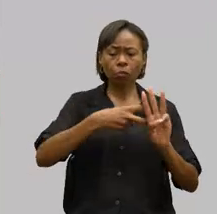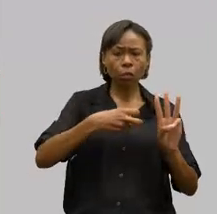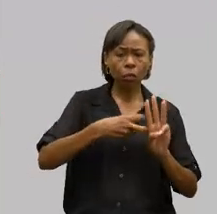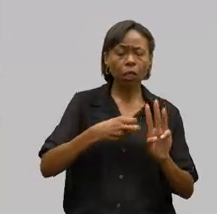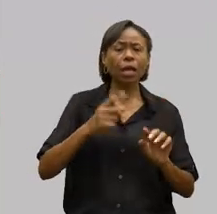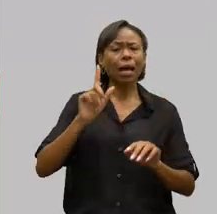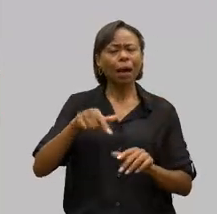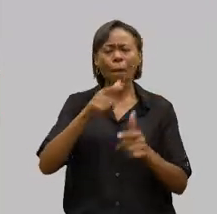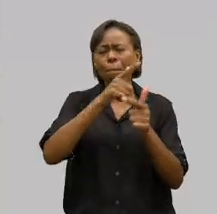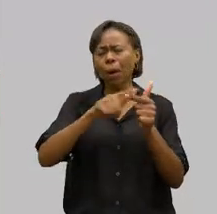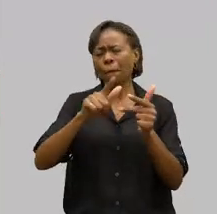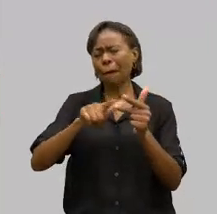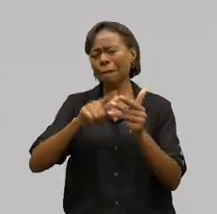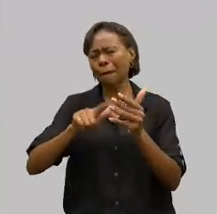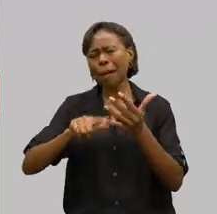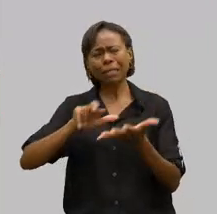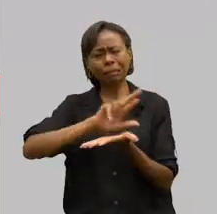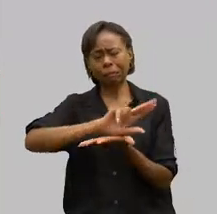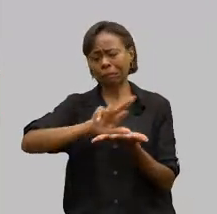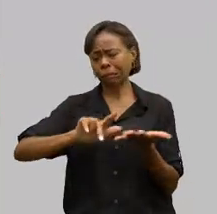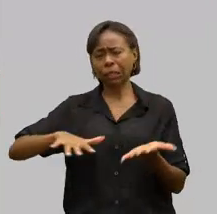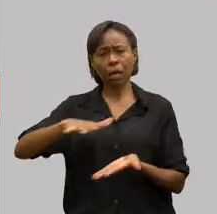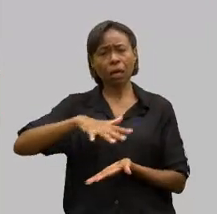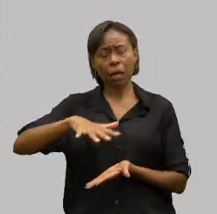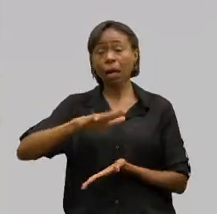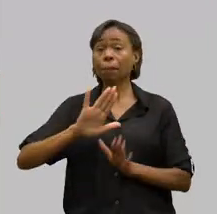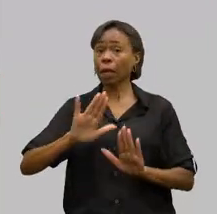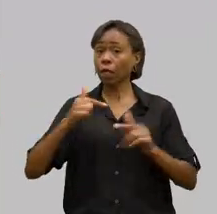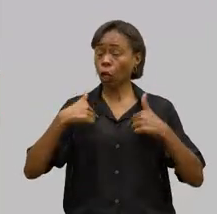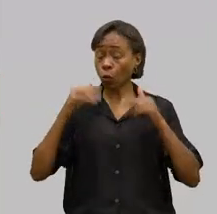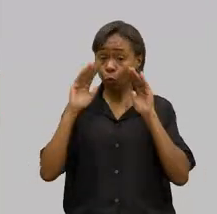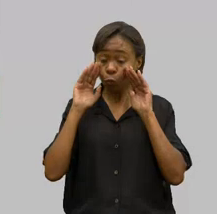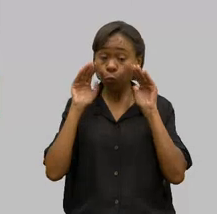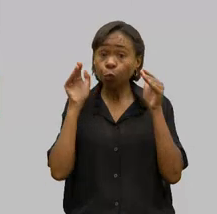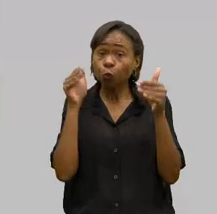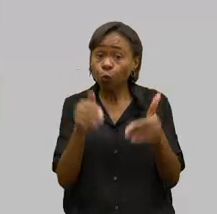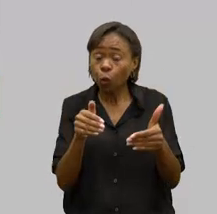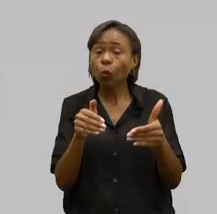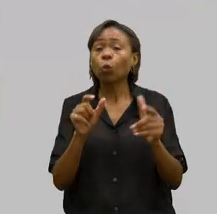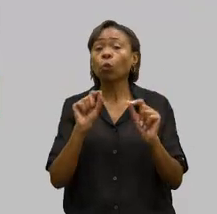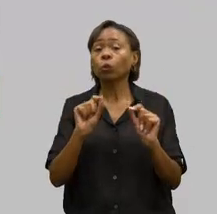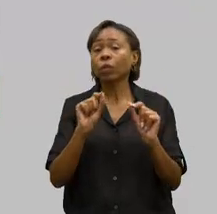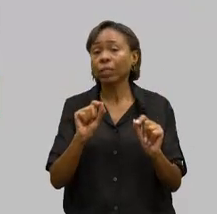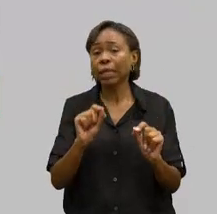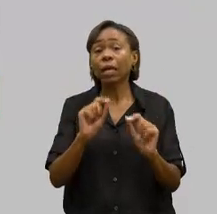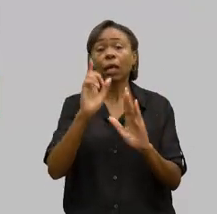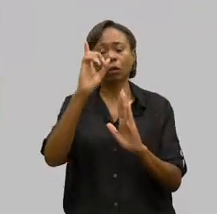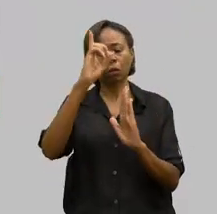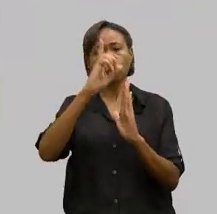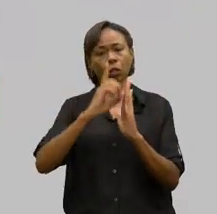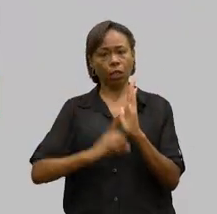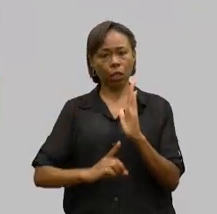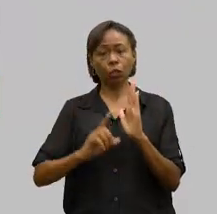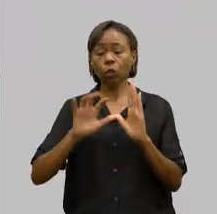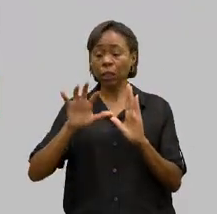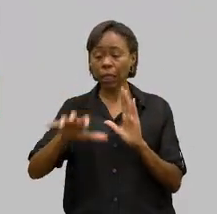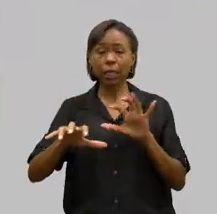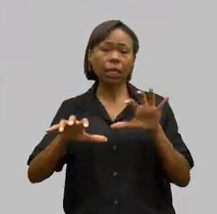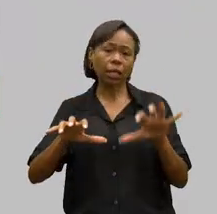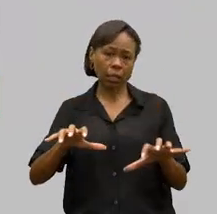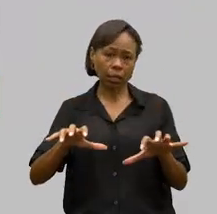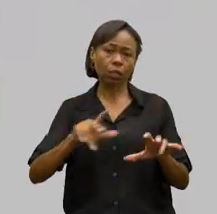áreas, mas eu quero até aqui especificamente ao direito dessas populações